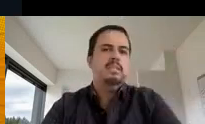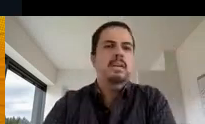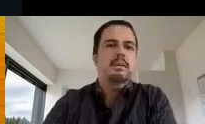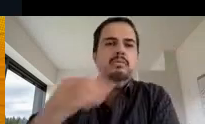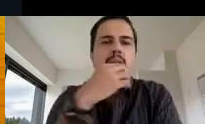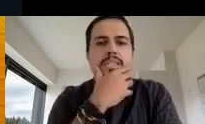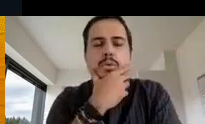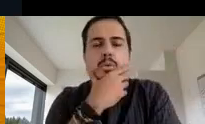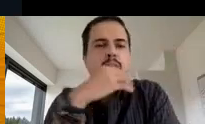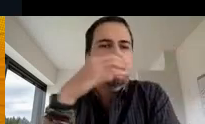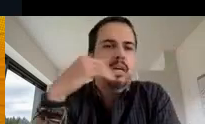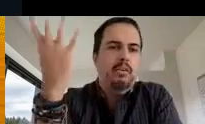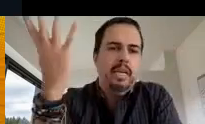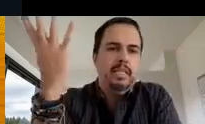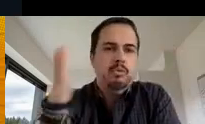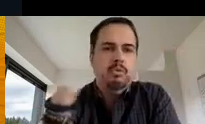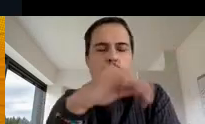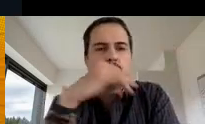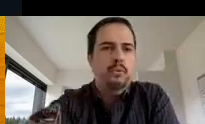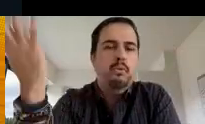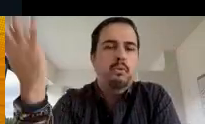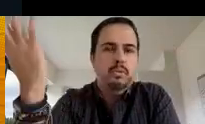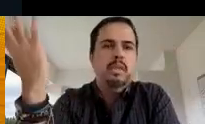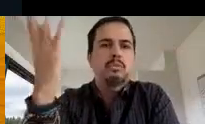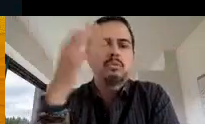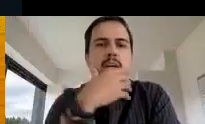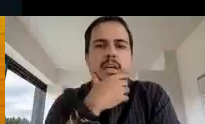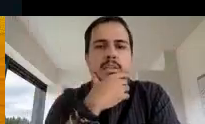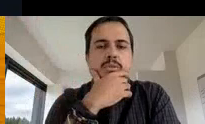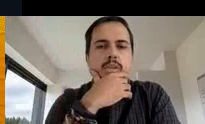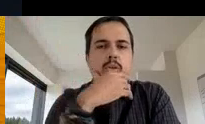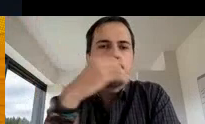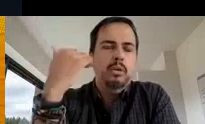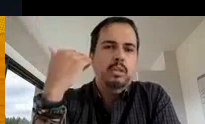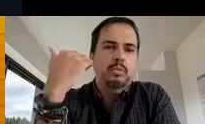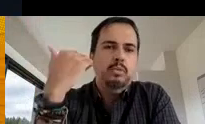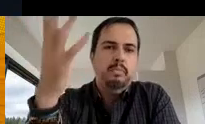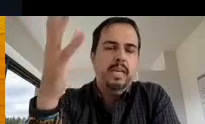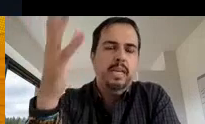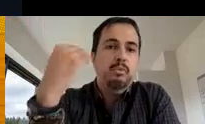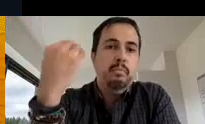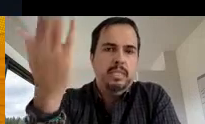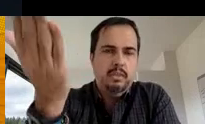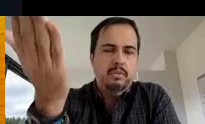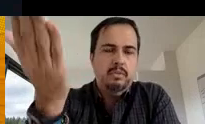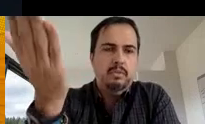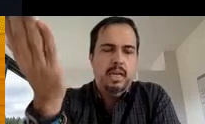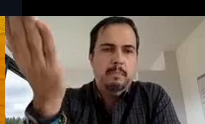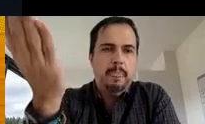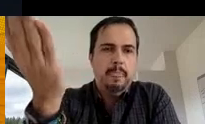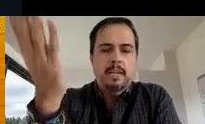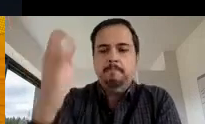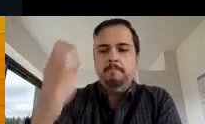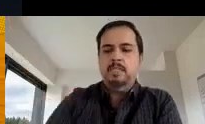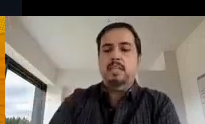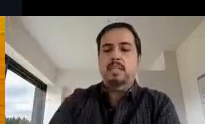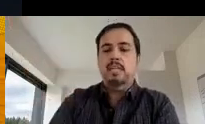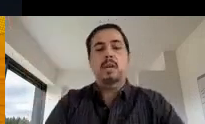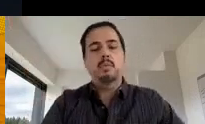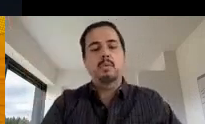inventando inovação, teste, de coisa à escala alfabética, totalmente fora do contexto da sua empresa, do ambiente que você